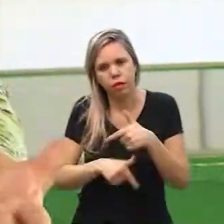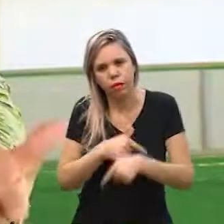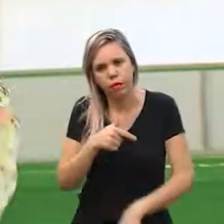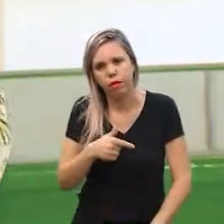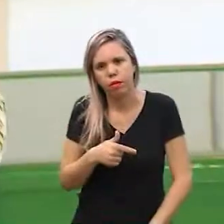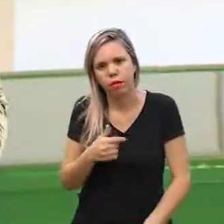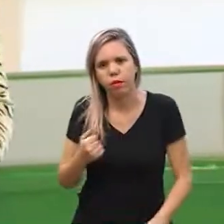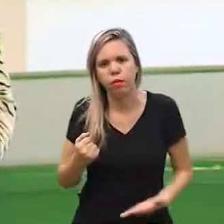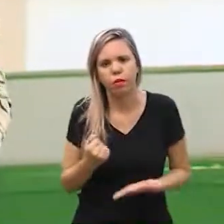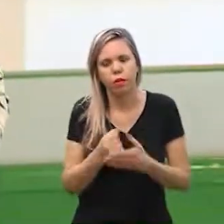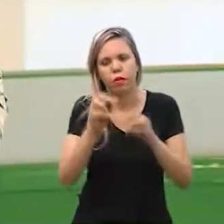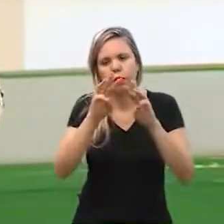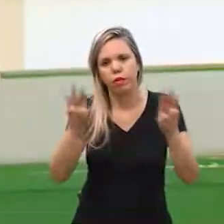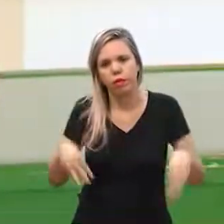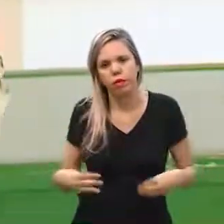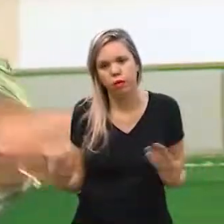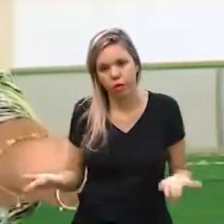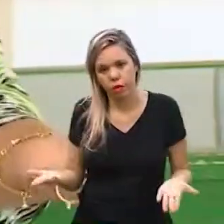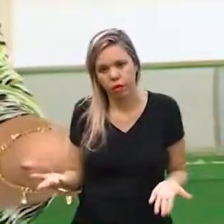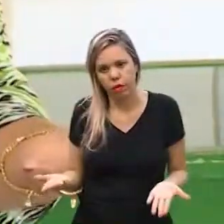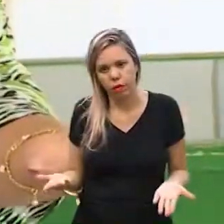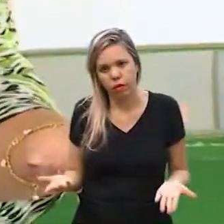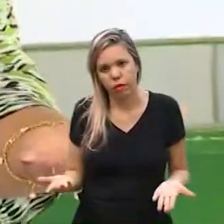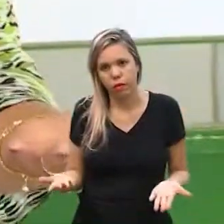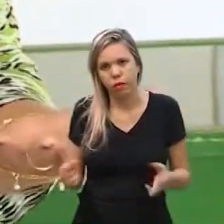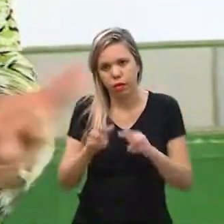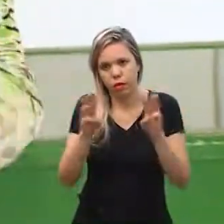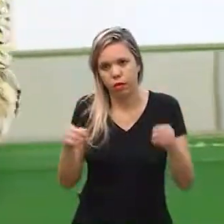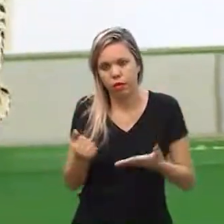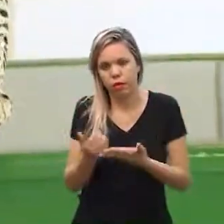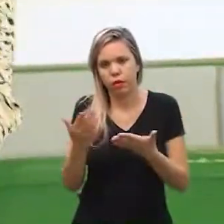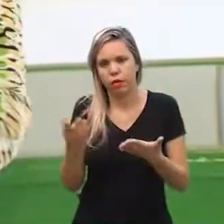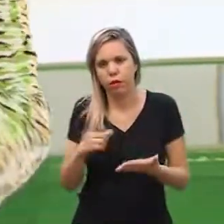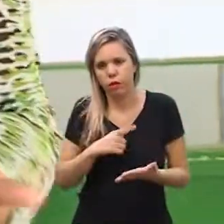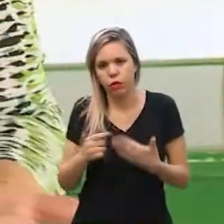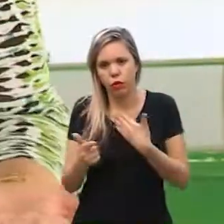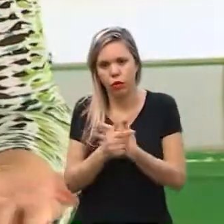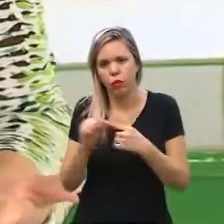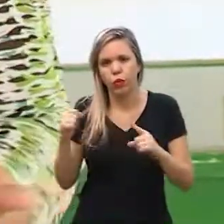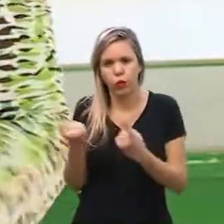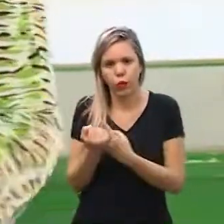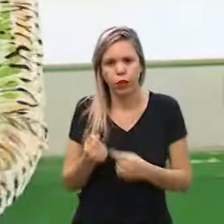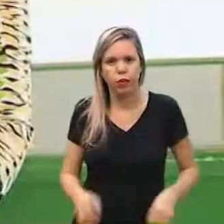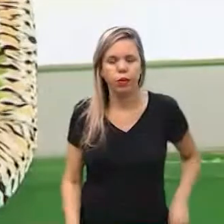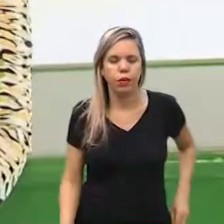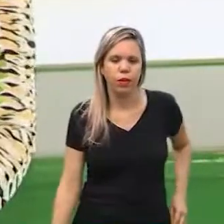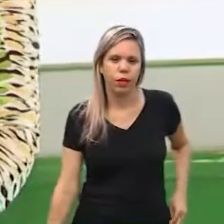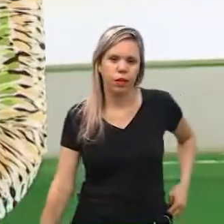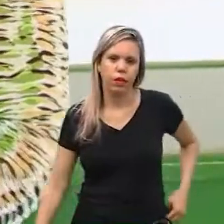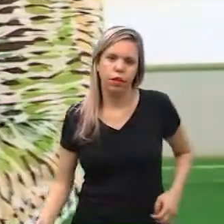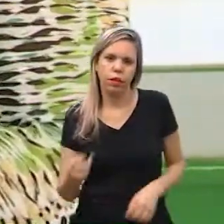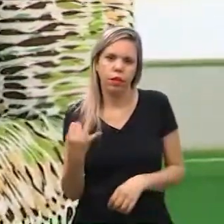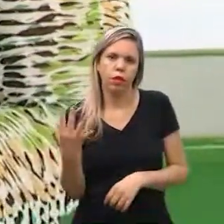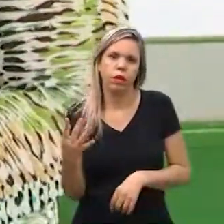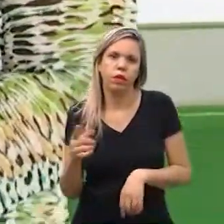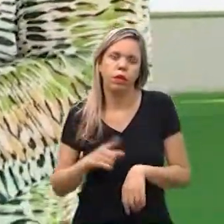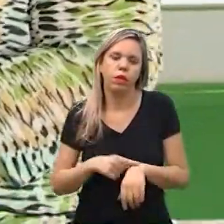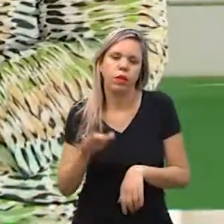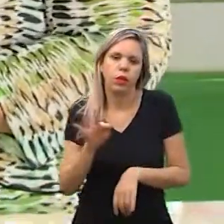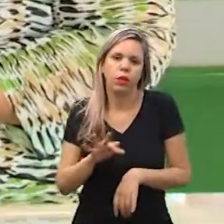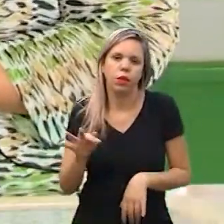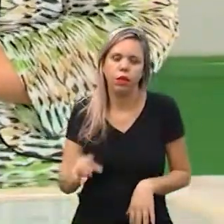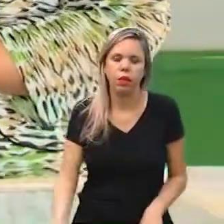um colaborador do museu. É para isso que os museus servem, né? Tem uma função social. Quantos anos dura a